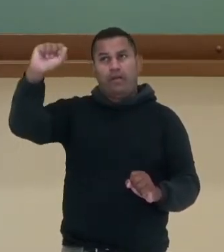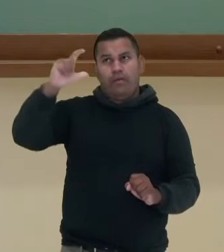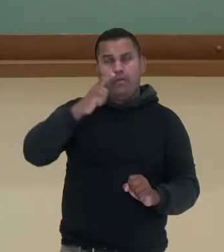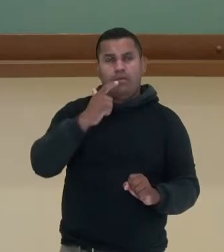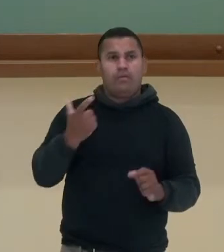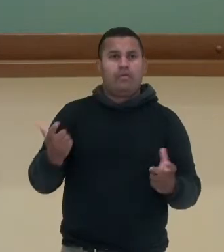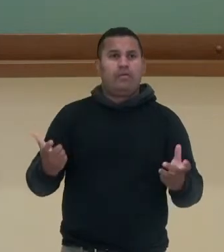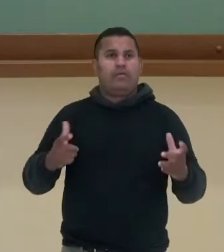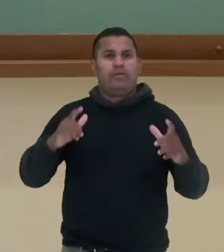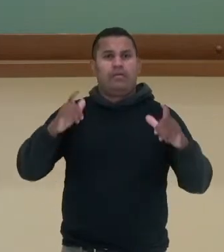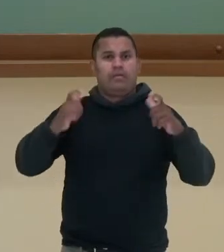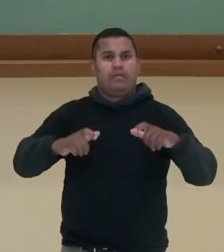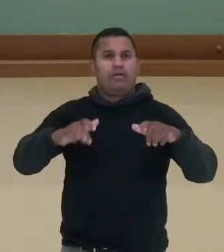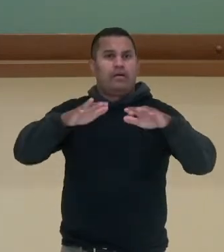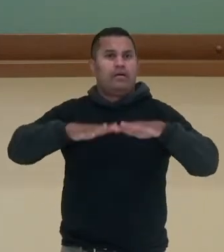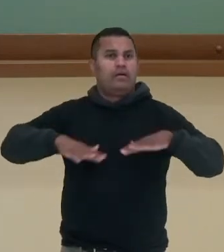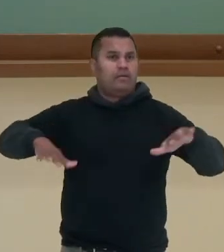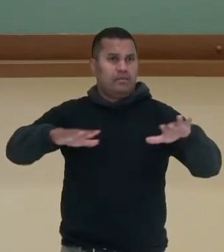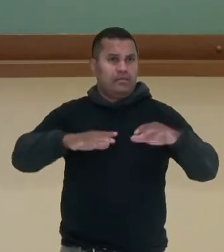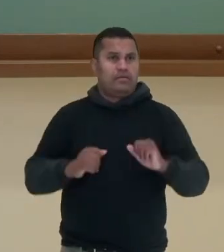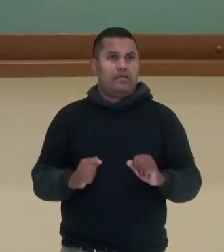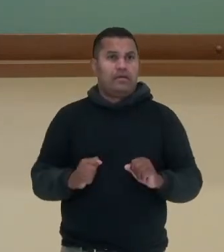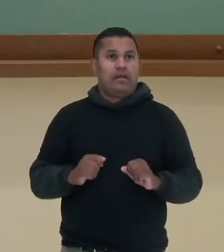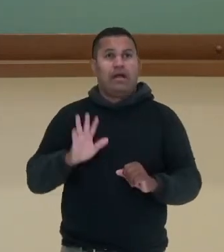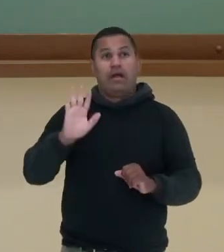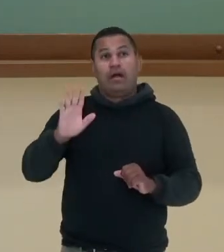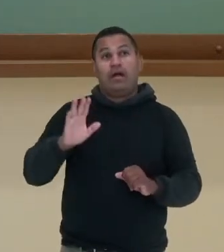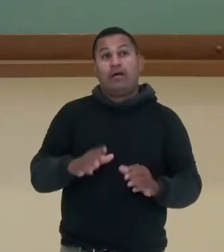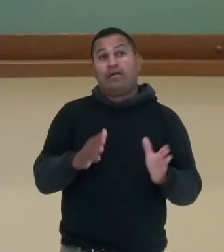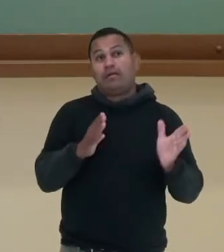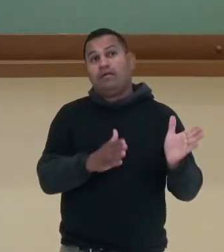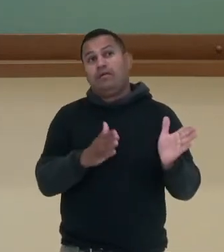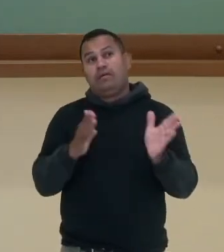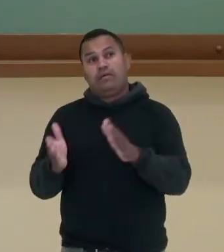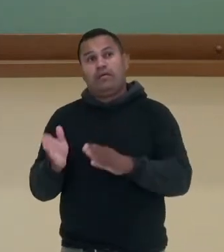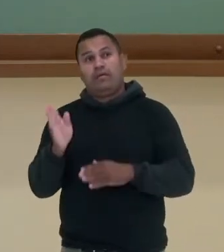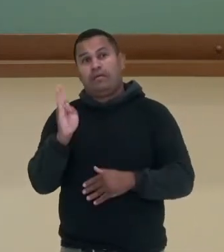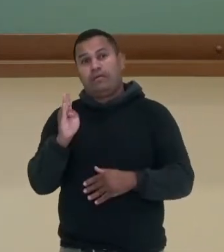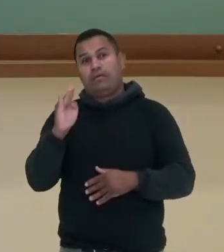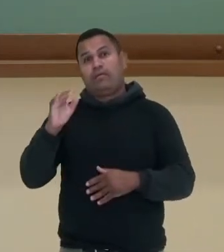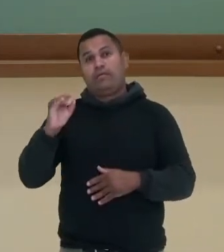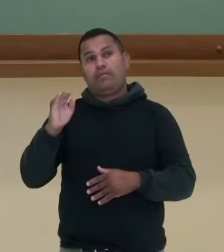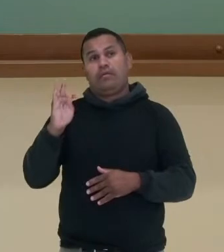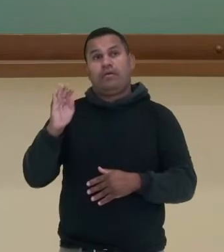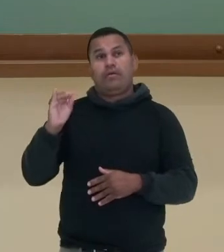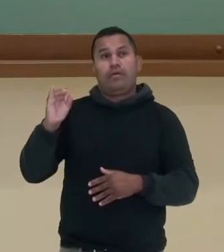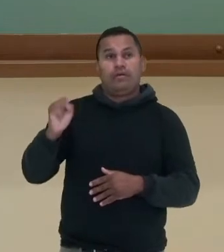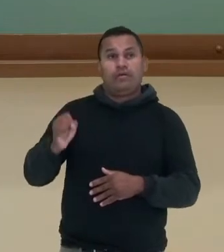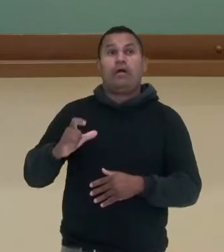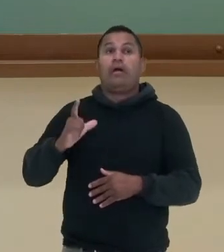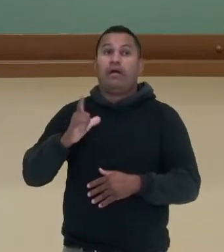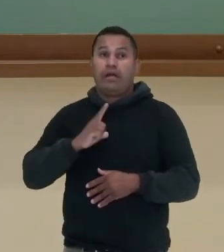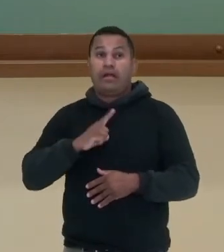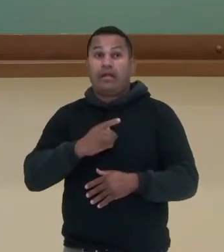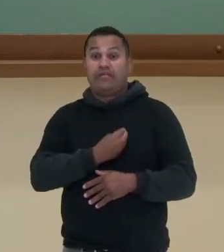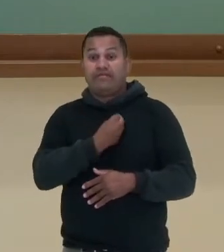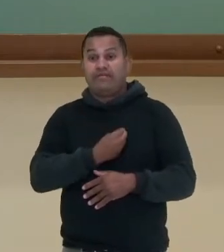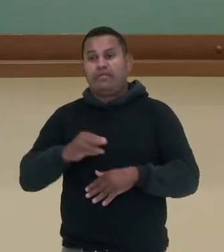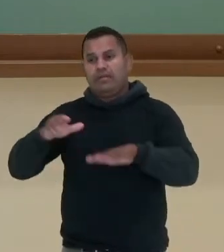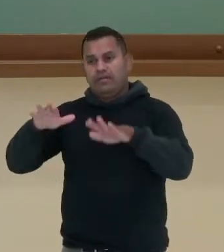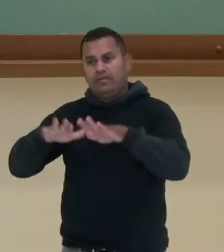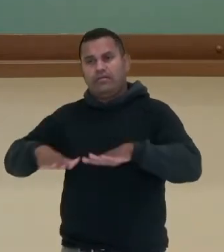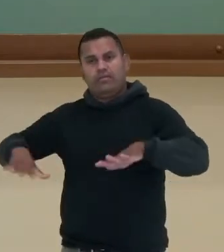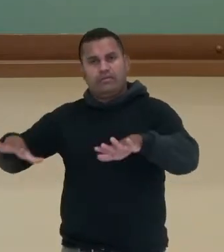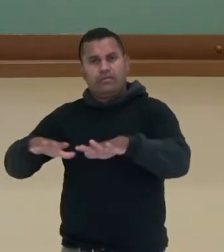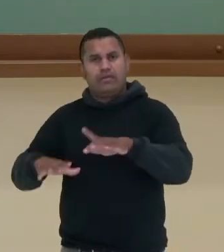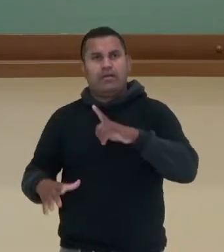bióticos, bio, vida. Então, são os fatores vivos. Quem são os seres vivos que habitam naquele local. Então, quando eu